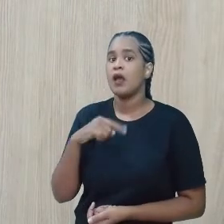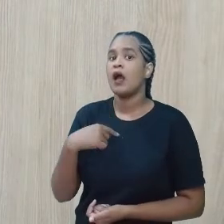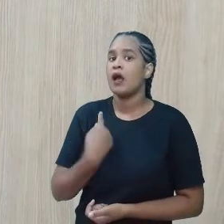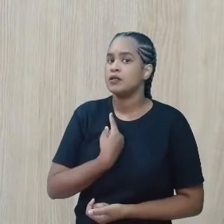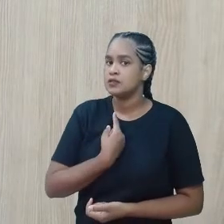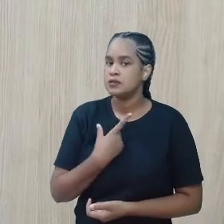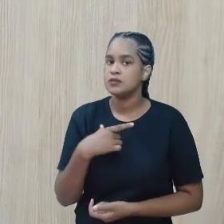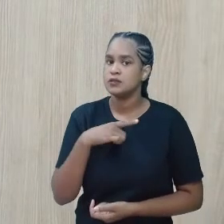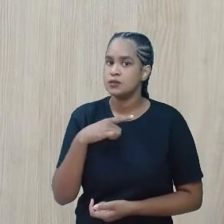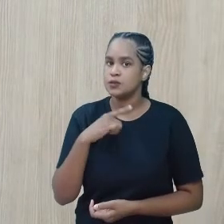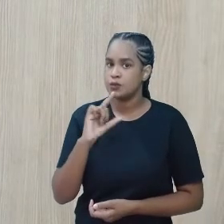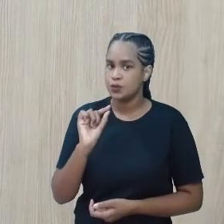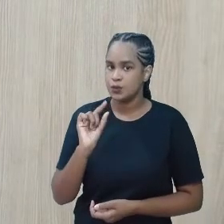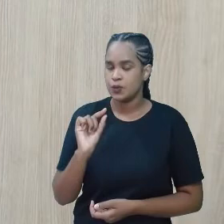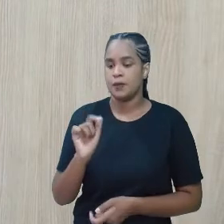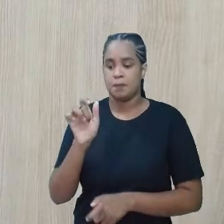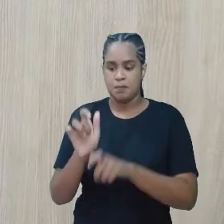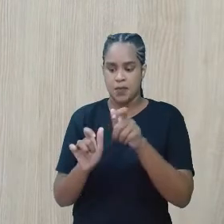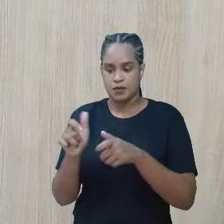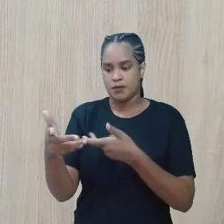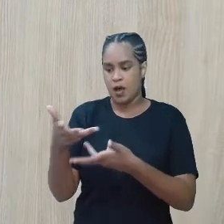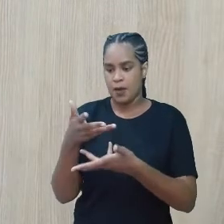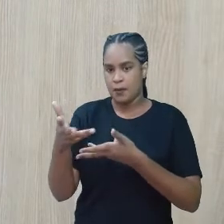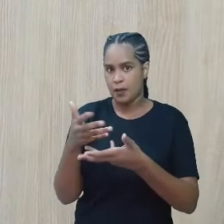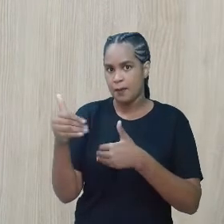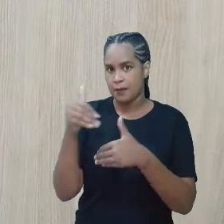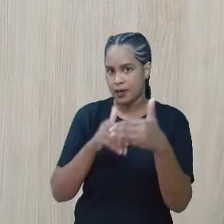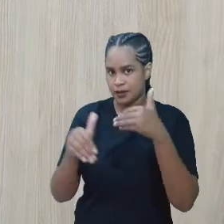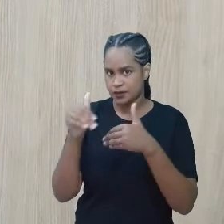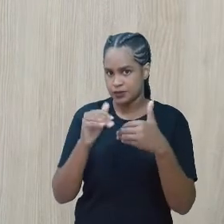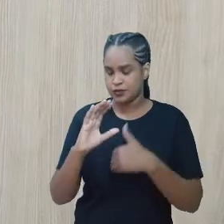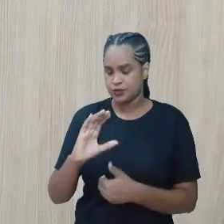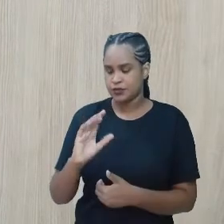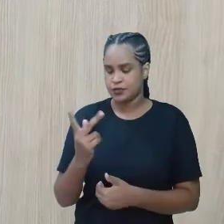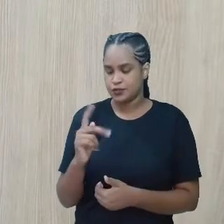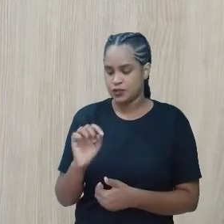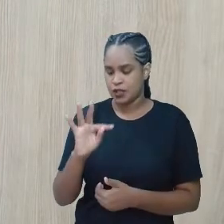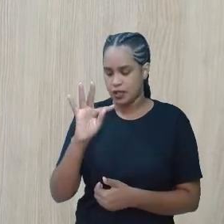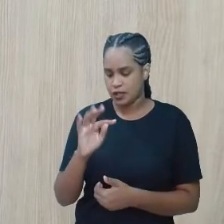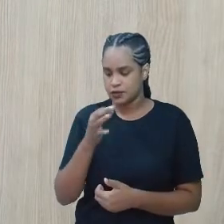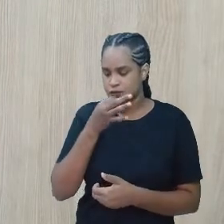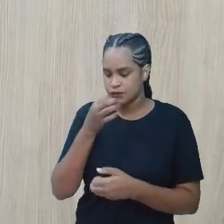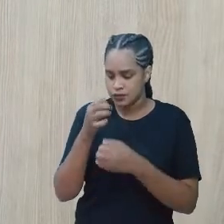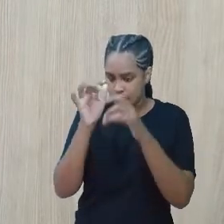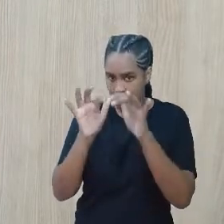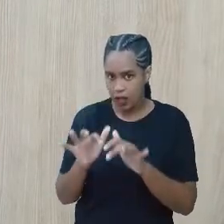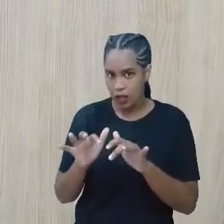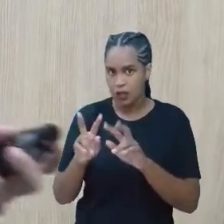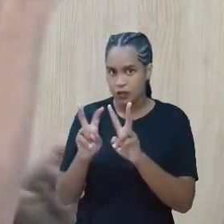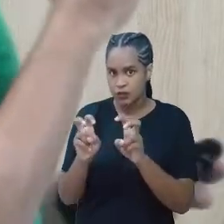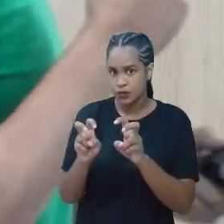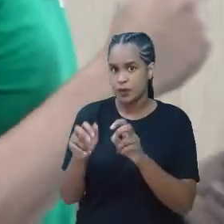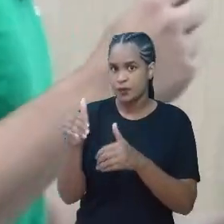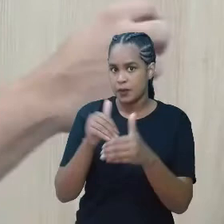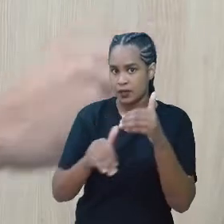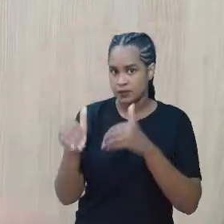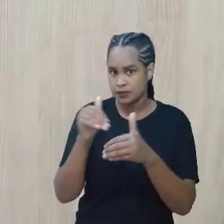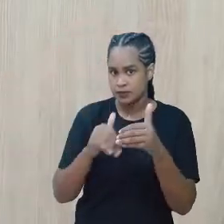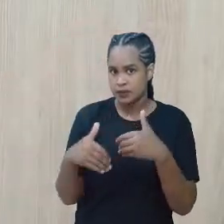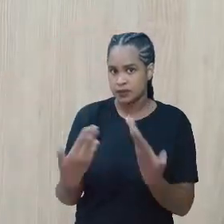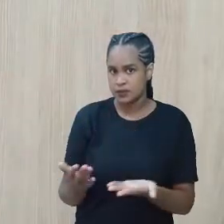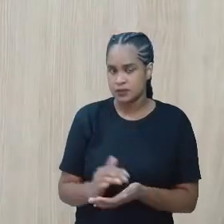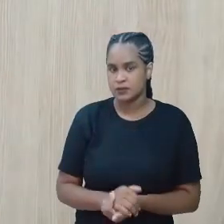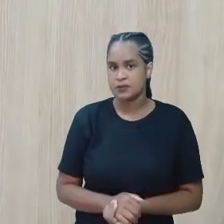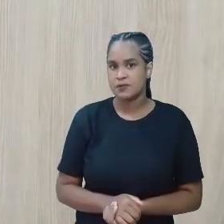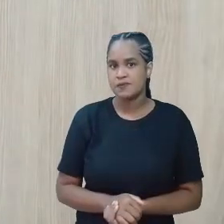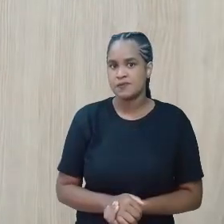pessoal colaborando aqui no chat, trabalhando com a ideia de participação. Eita, aqui o professor Pedro